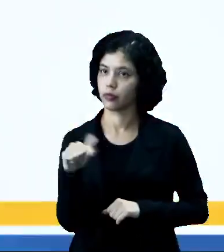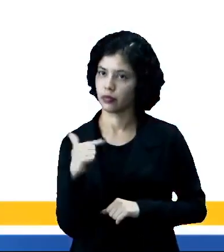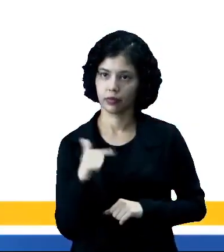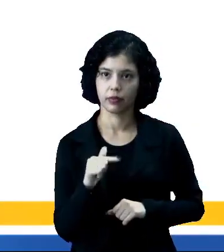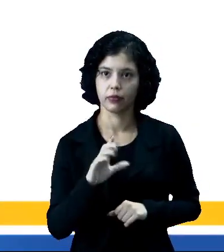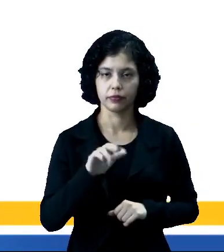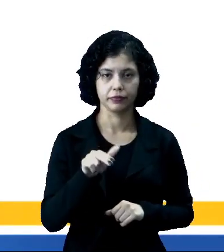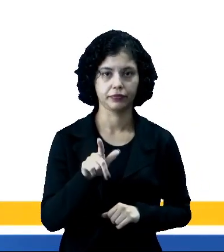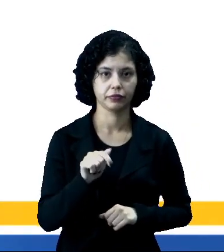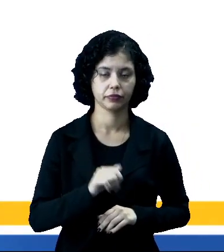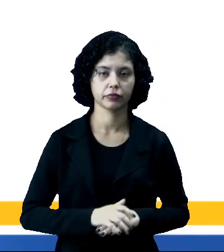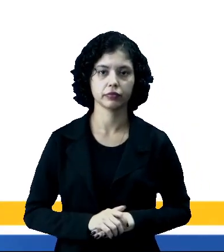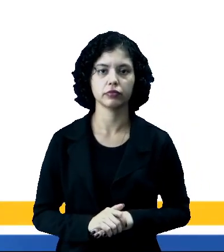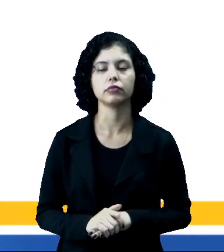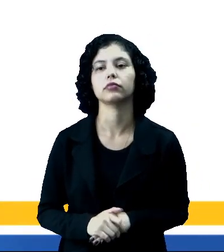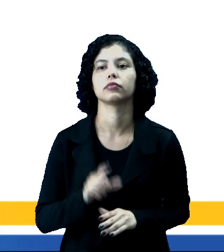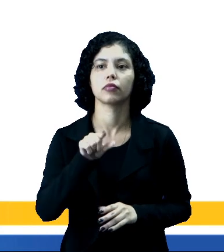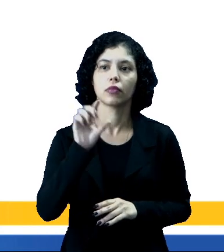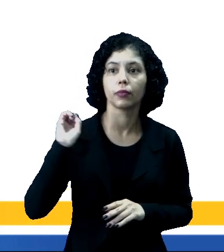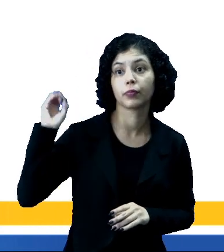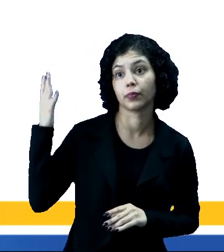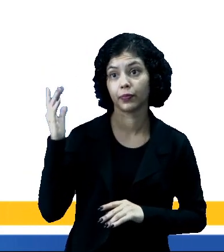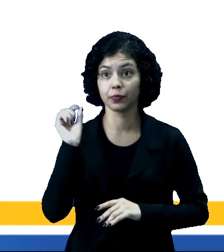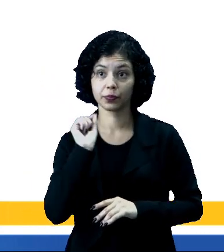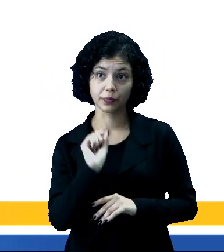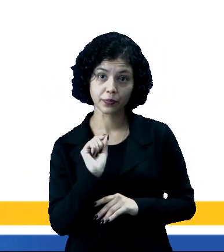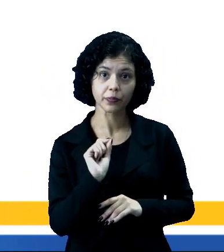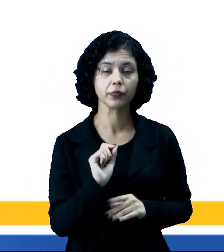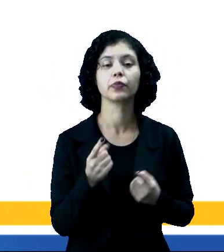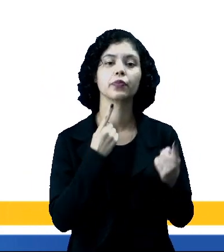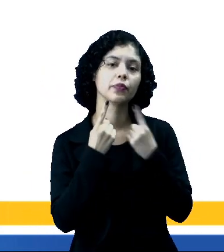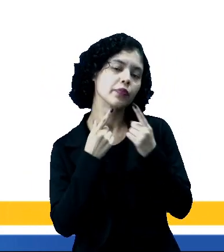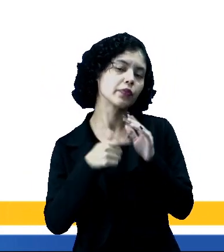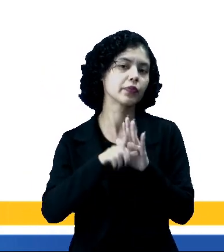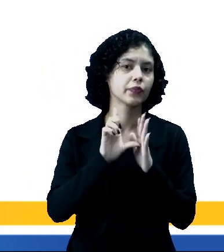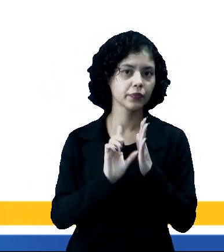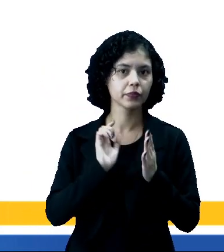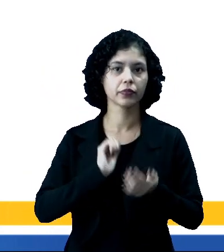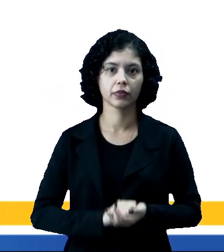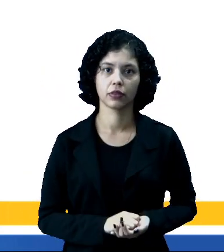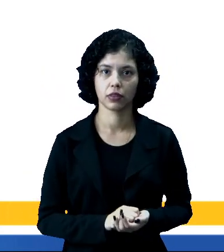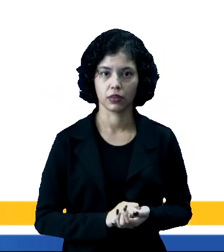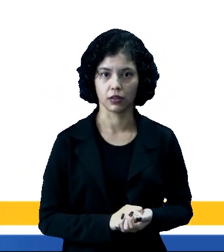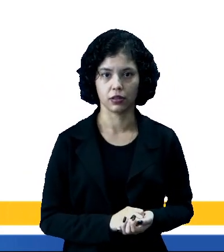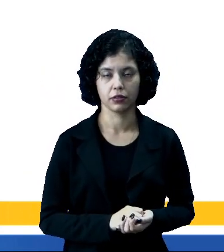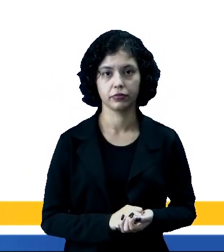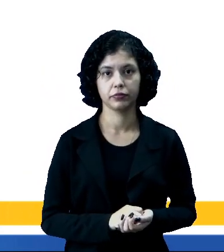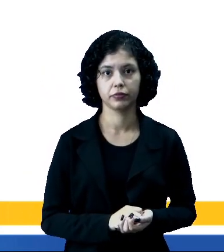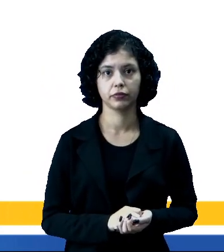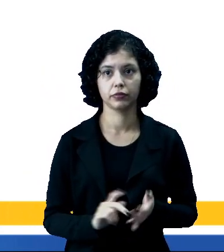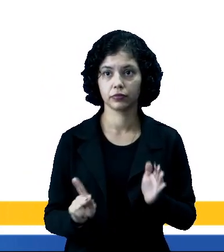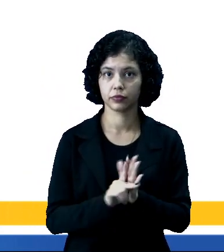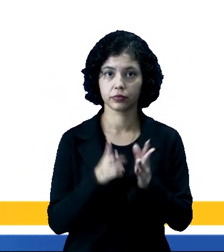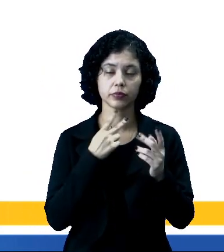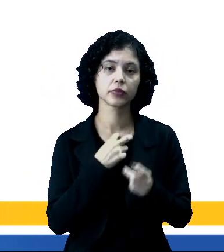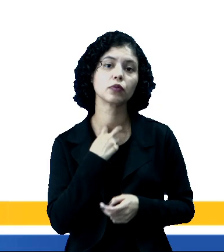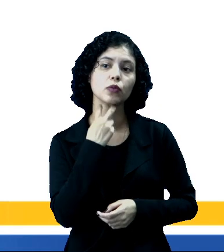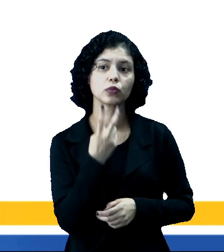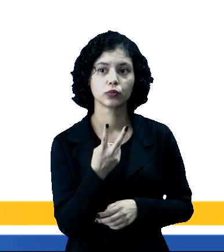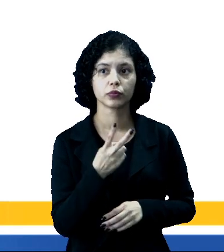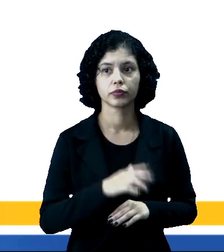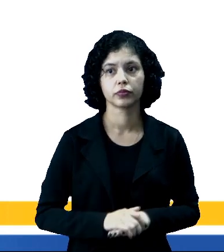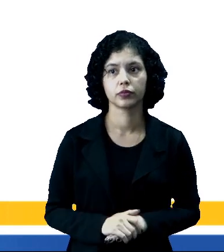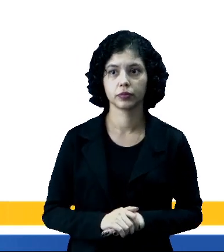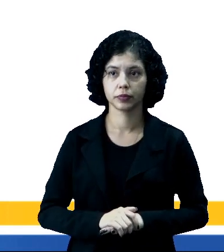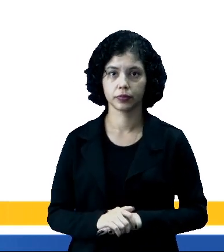é um canal, né? Nesse caso aqui, no diálogo anterior, né, o canal foi a própria voz, né?